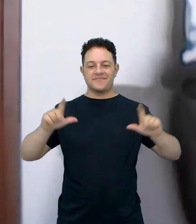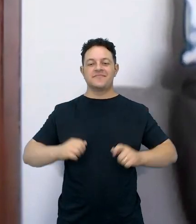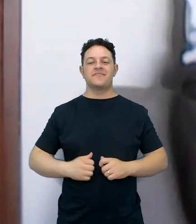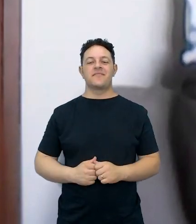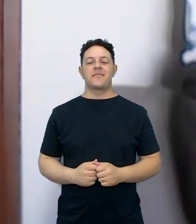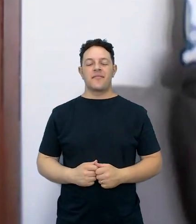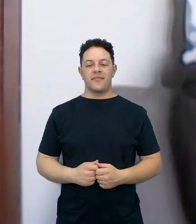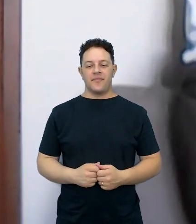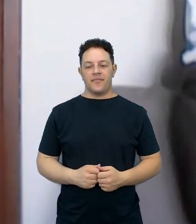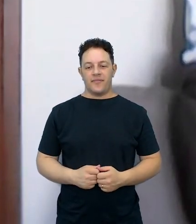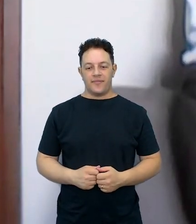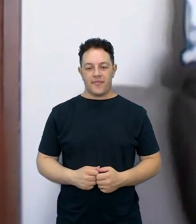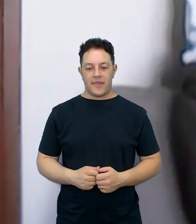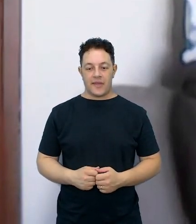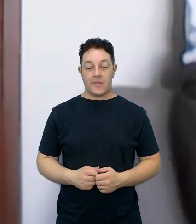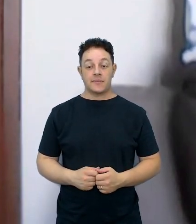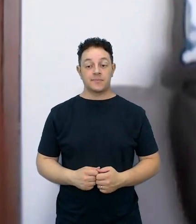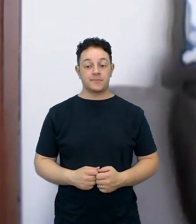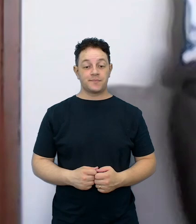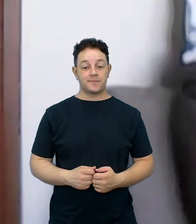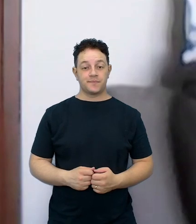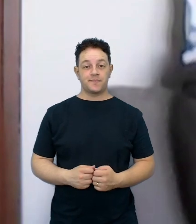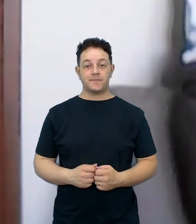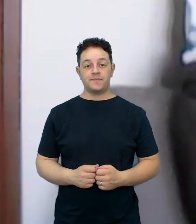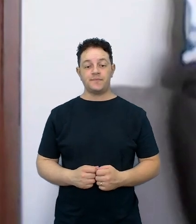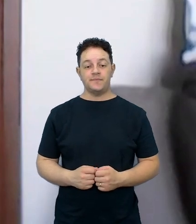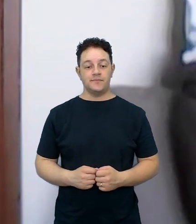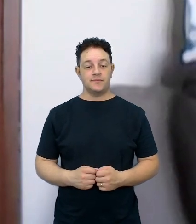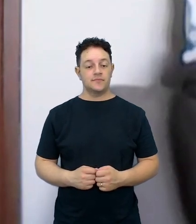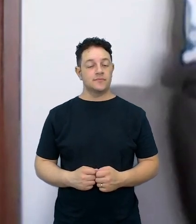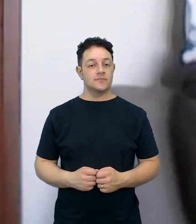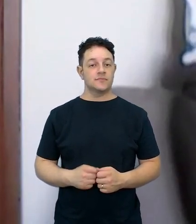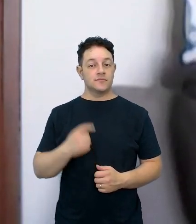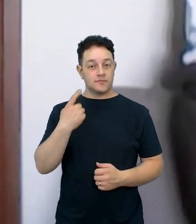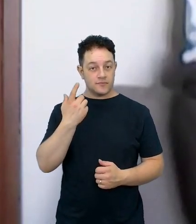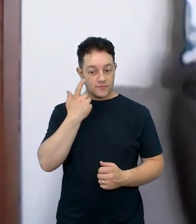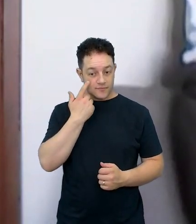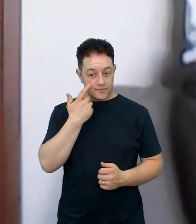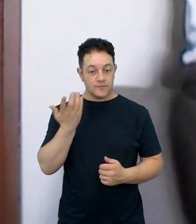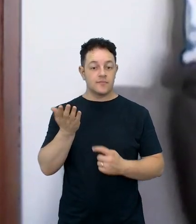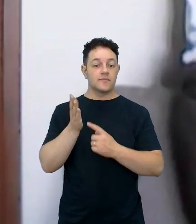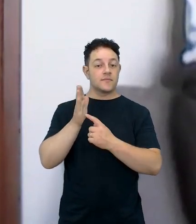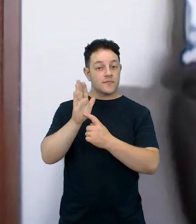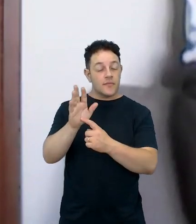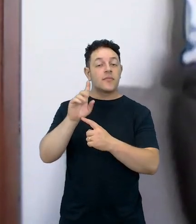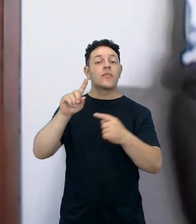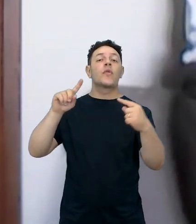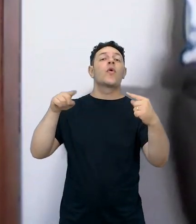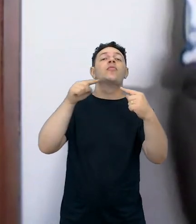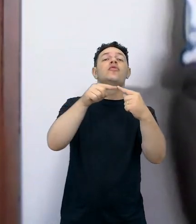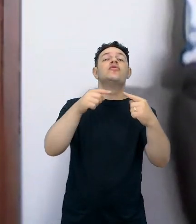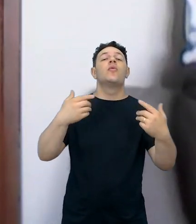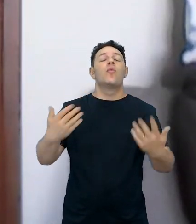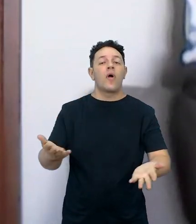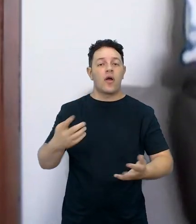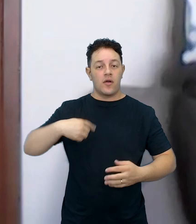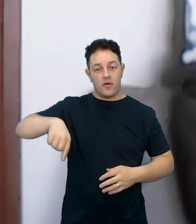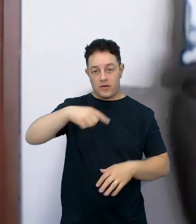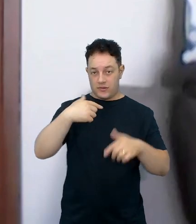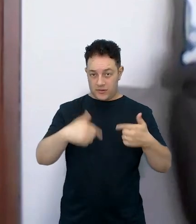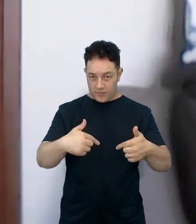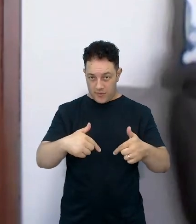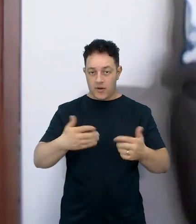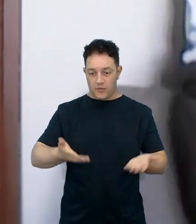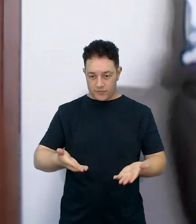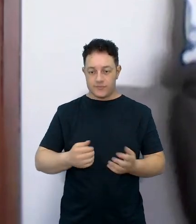né? Aí, eu quero apresentar os objetivos do nosso trabalho de